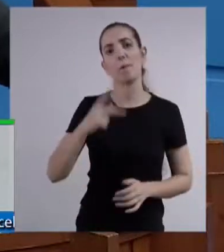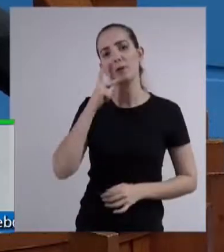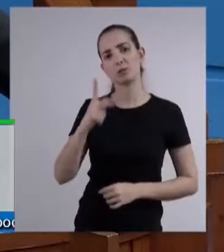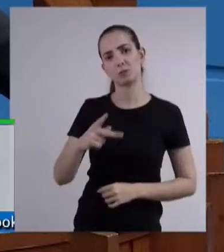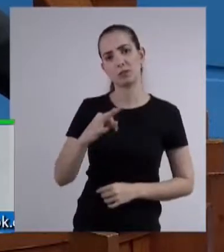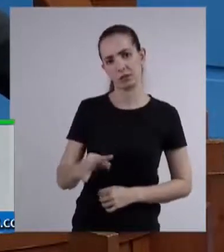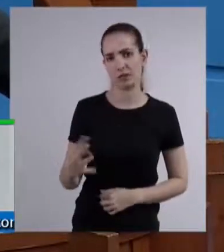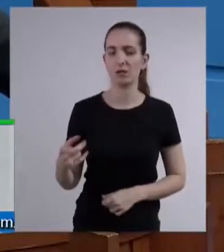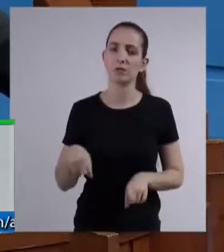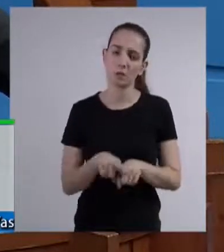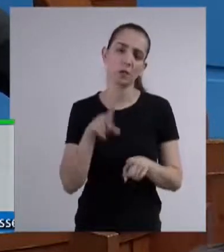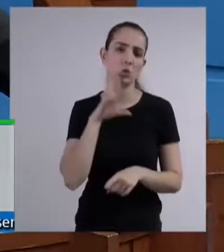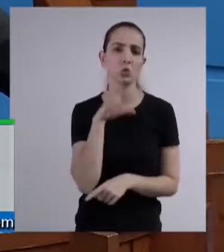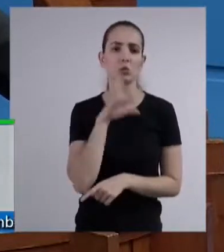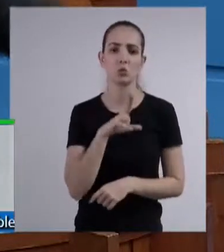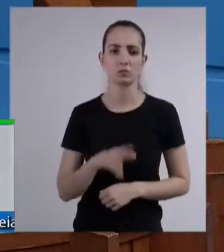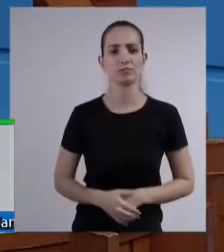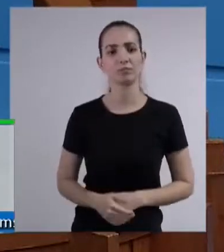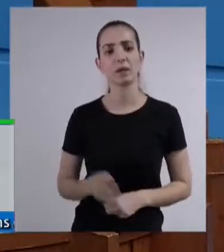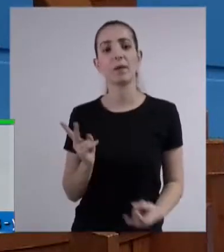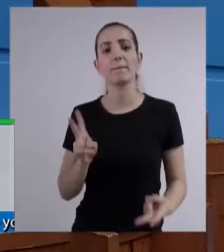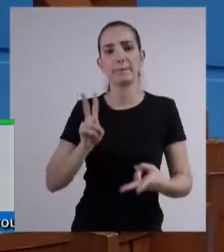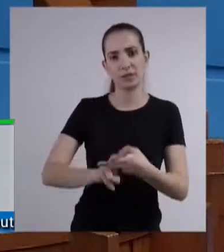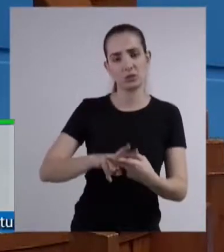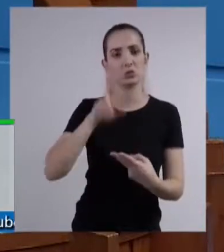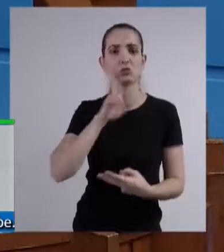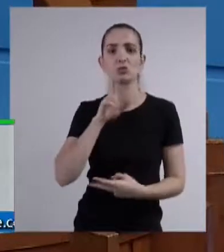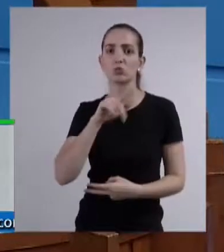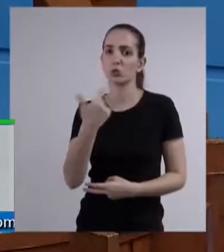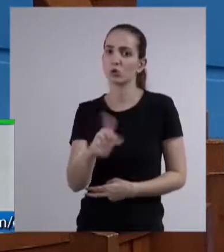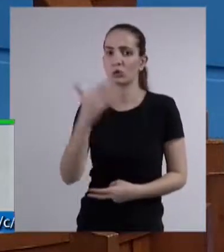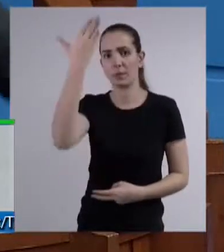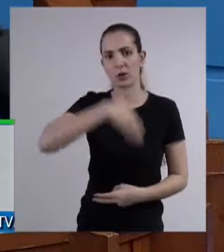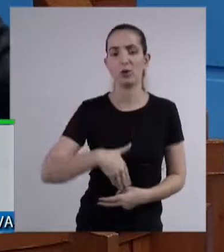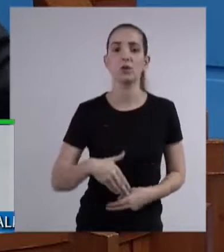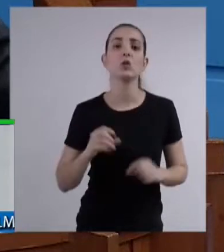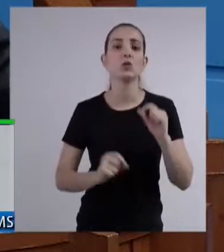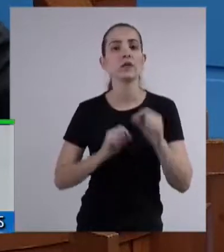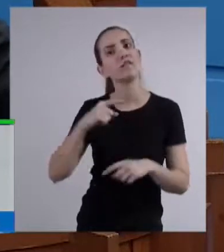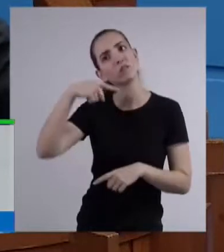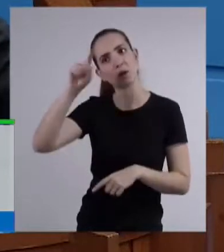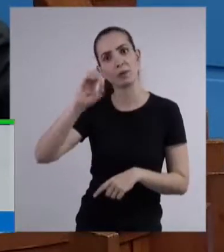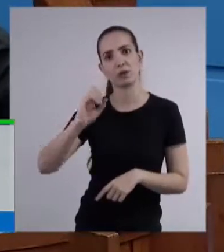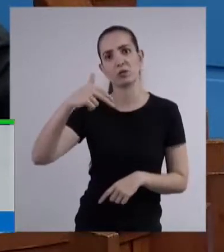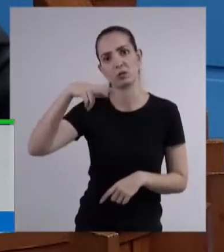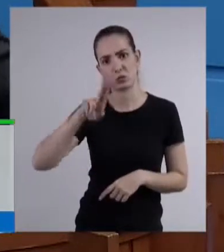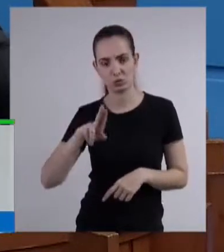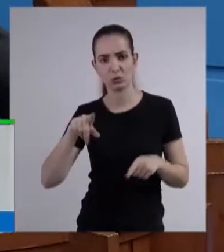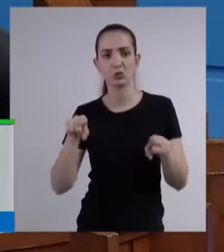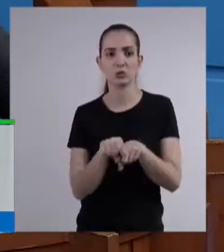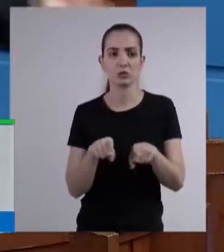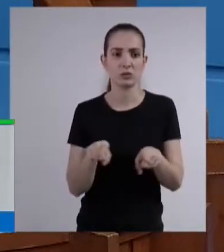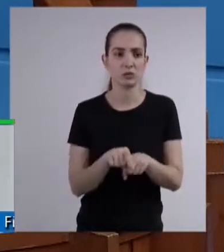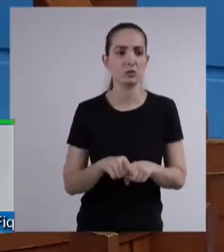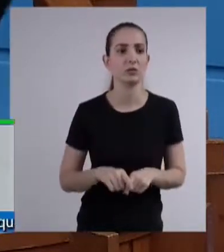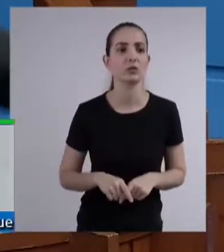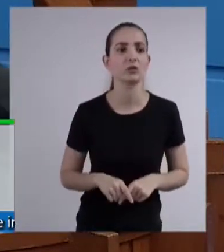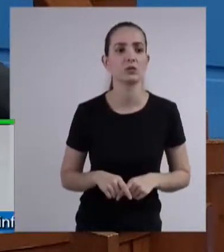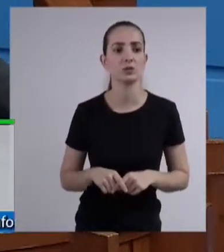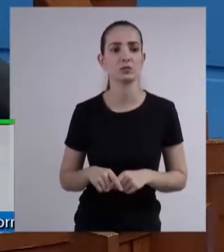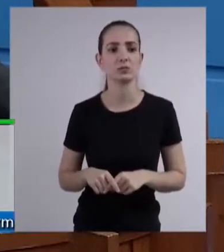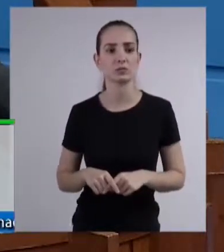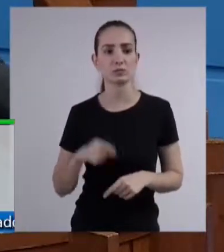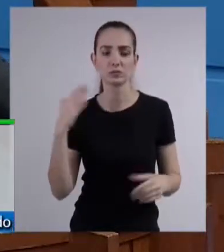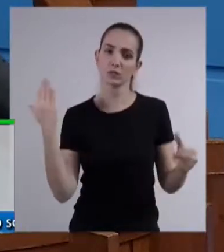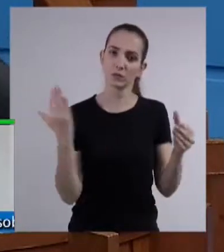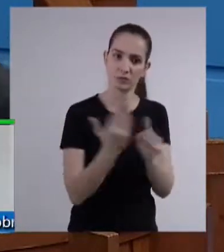sem provas. Ele recorreu à ONU e recorreu na segunda instância. O processo